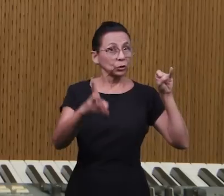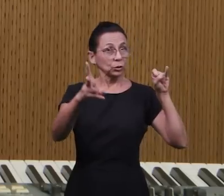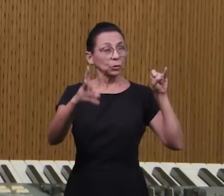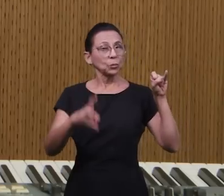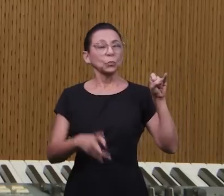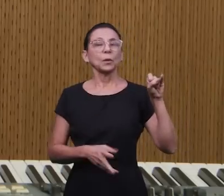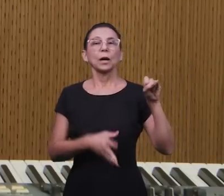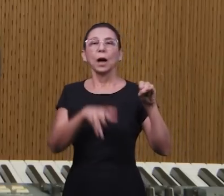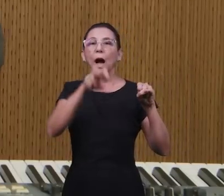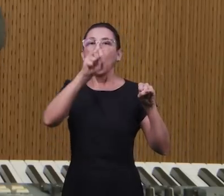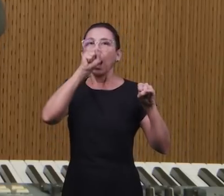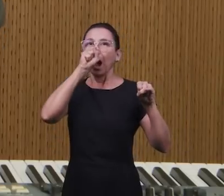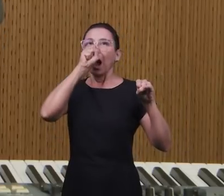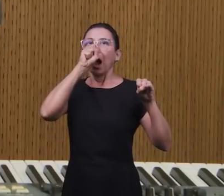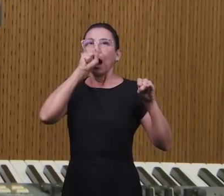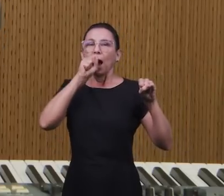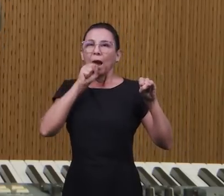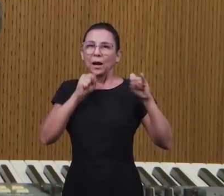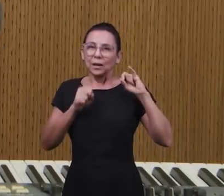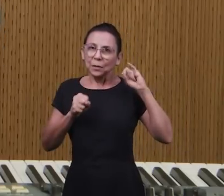Continuidade. Inspirou.